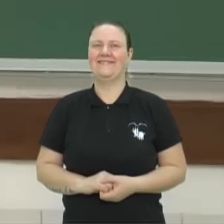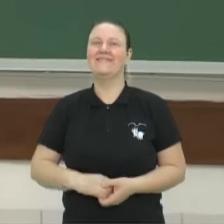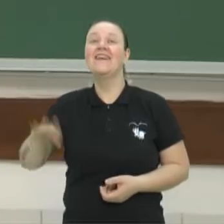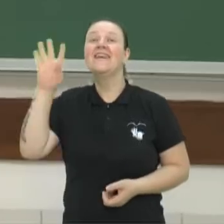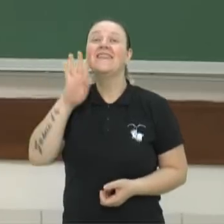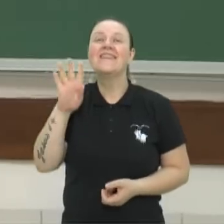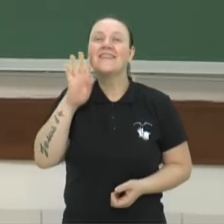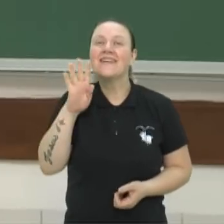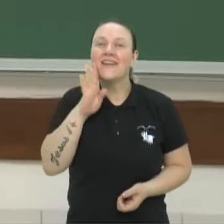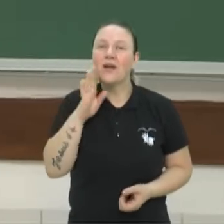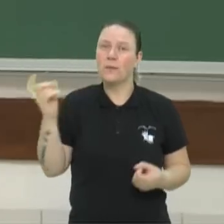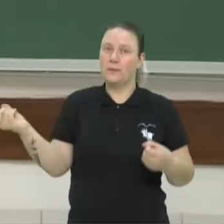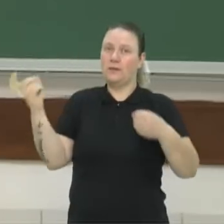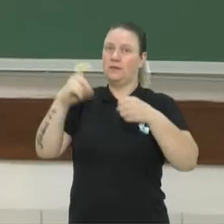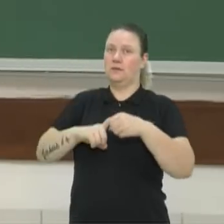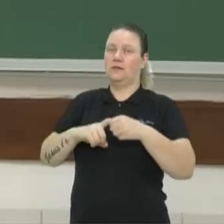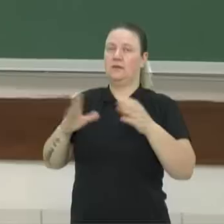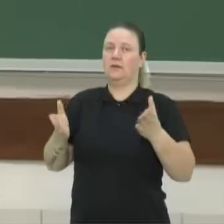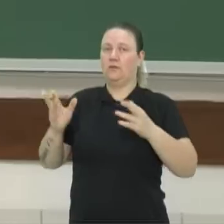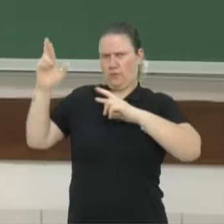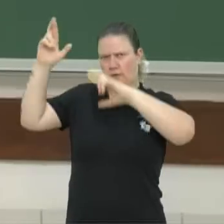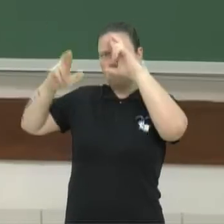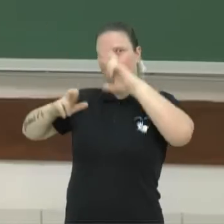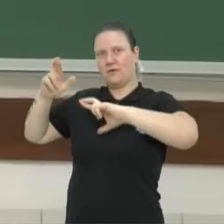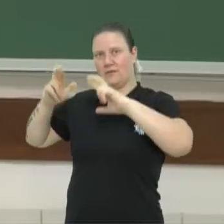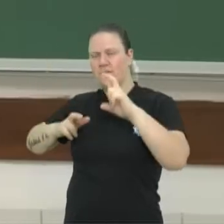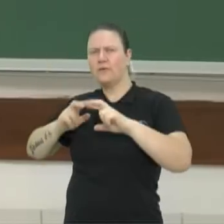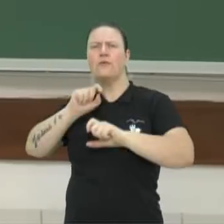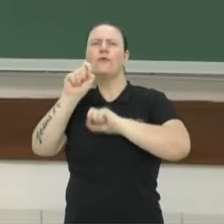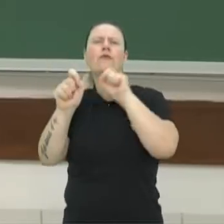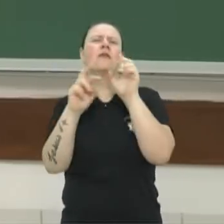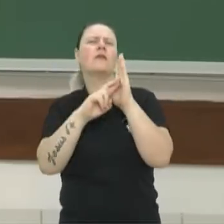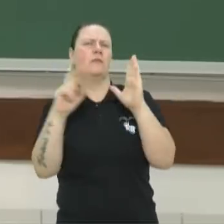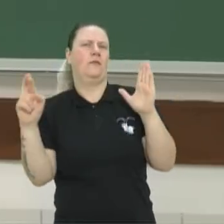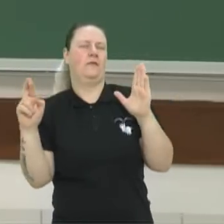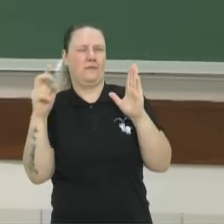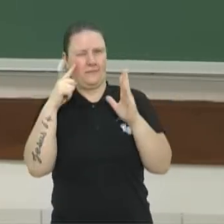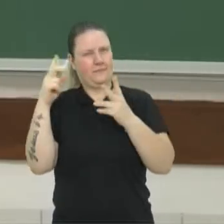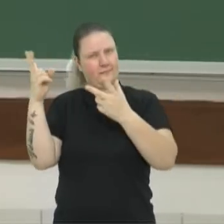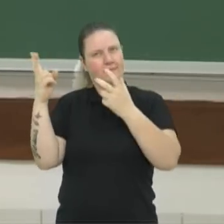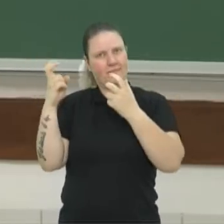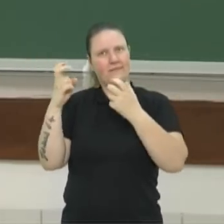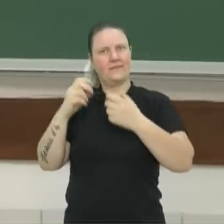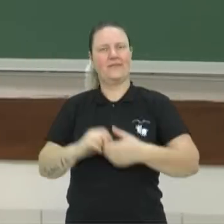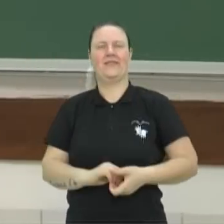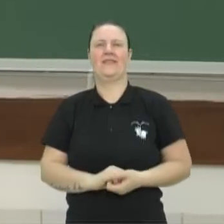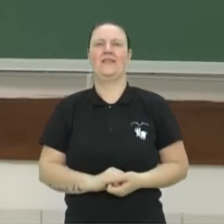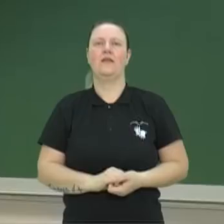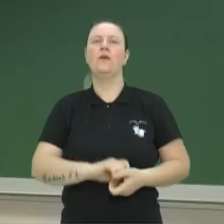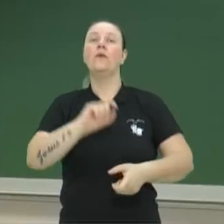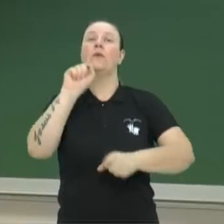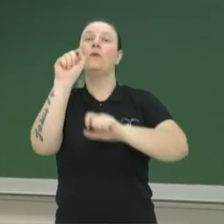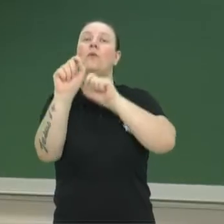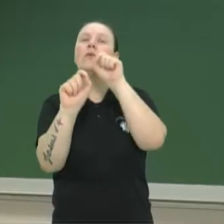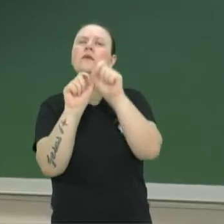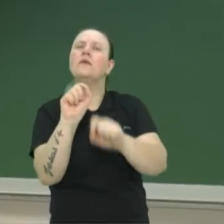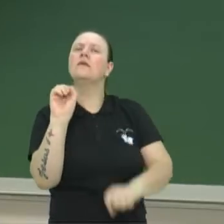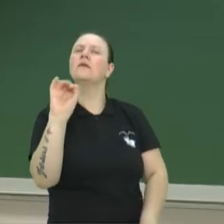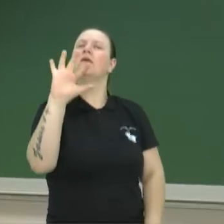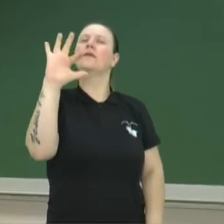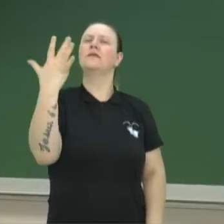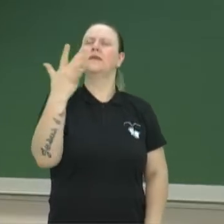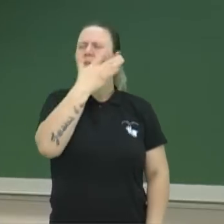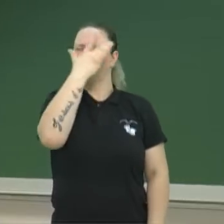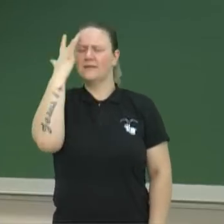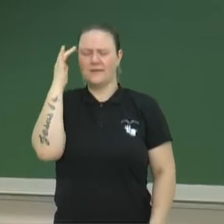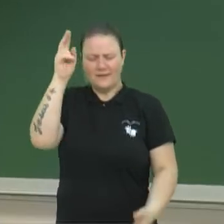Legal, pessoal. Então, de volta. Então, vamos conferir então o que você respondeu? Acompanhe aqui. Que fato provoca efeito de